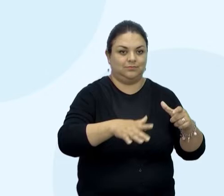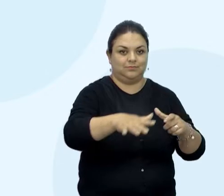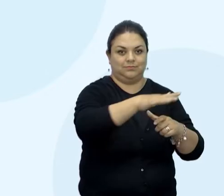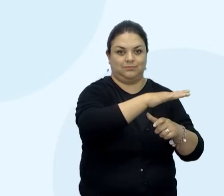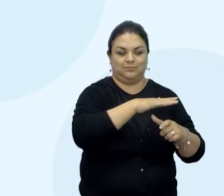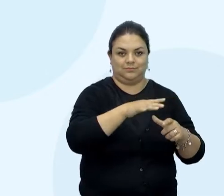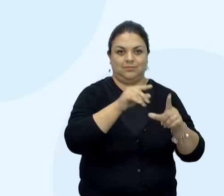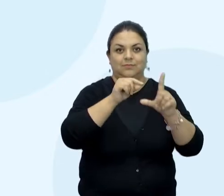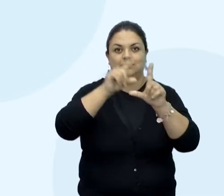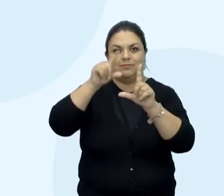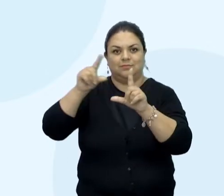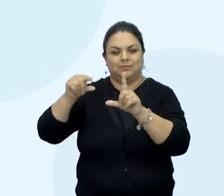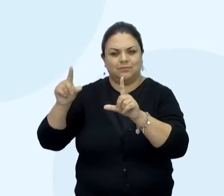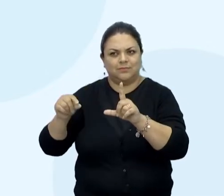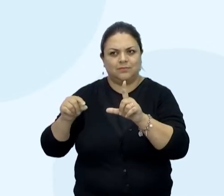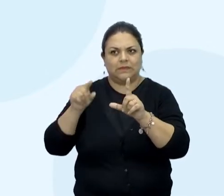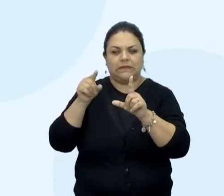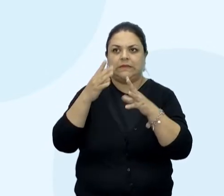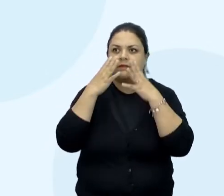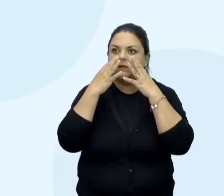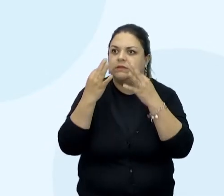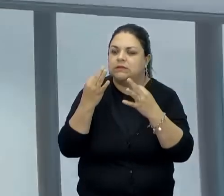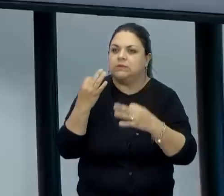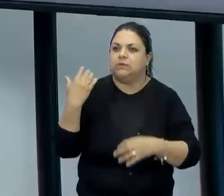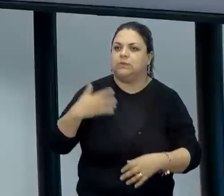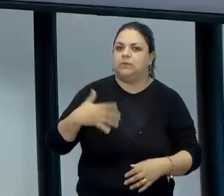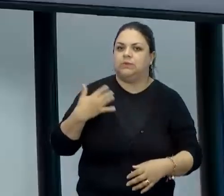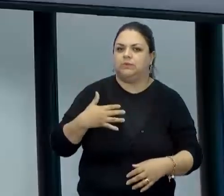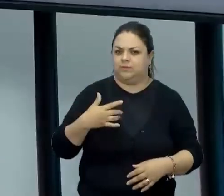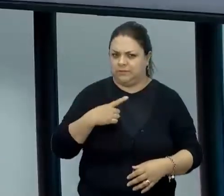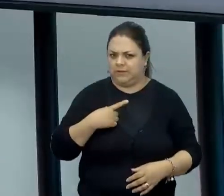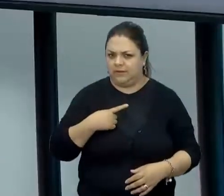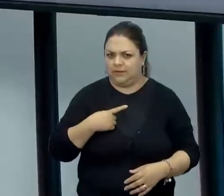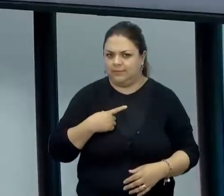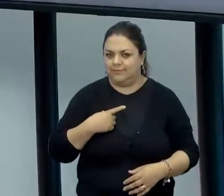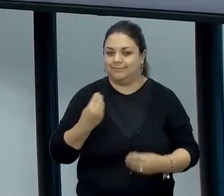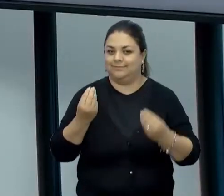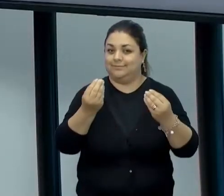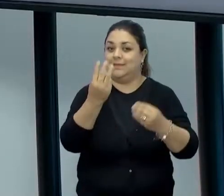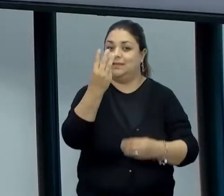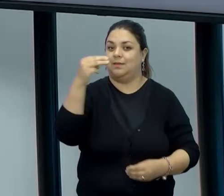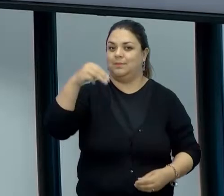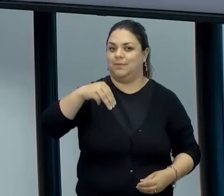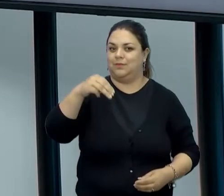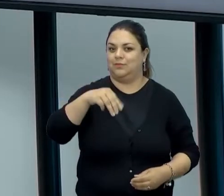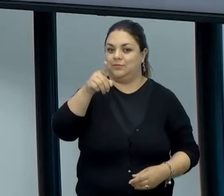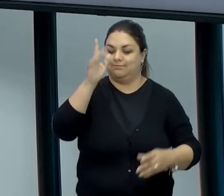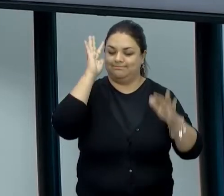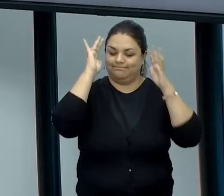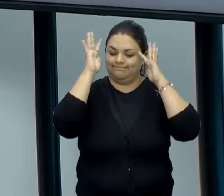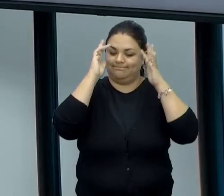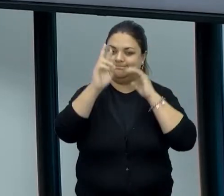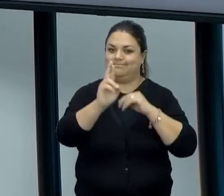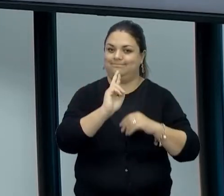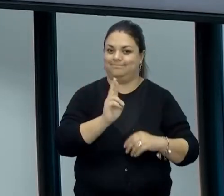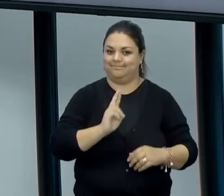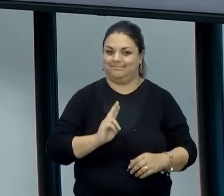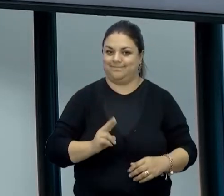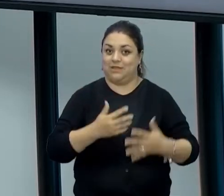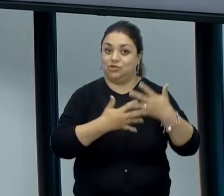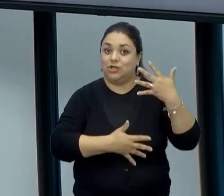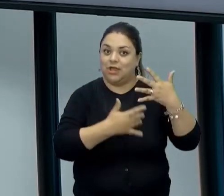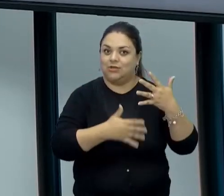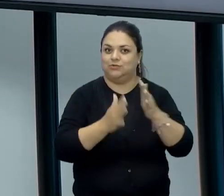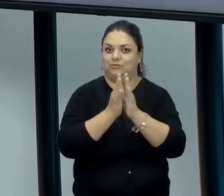representado no gráfico? Então, essas 4 perguntinhas aí, eu vou dar 3 minutinhos para vocês estarem pensando e me respondendo aqui